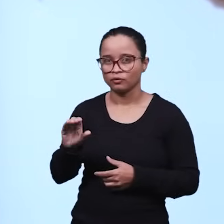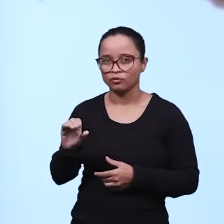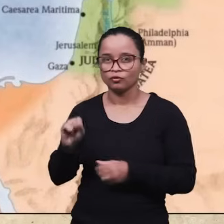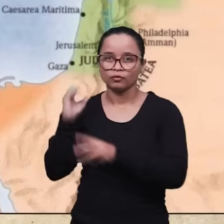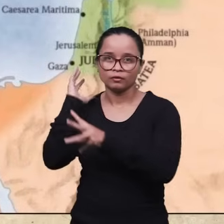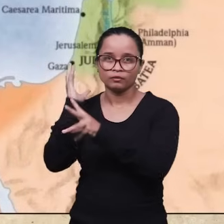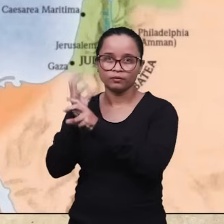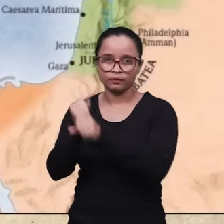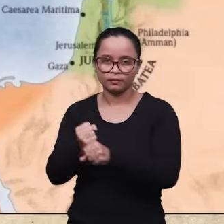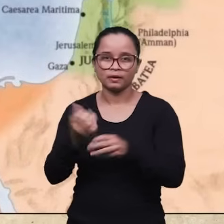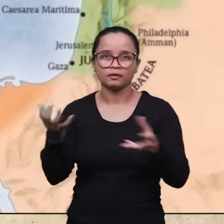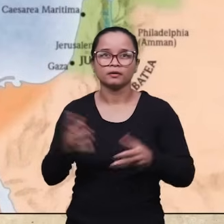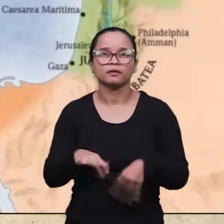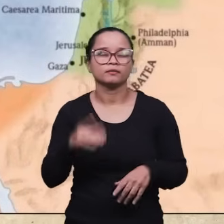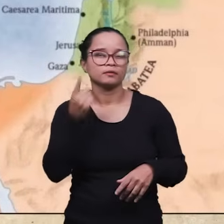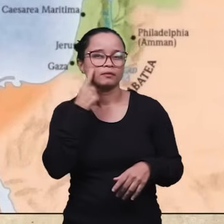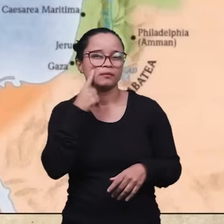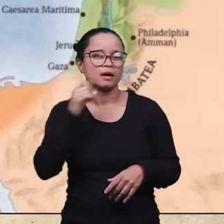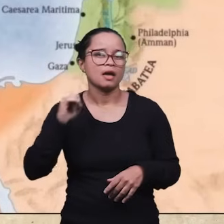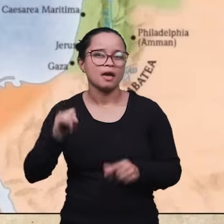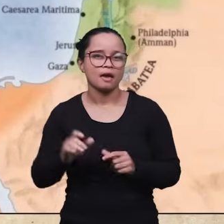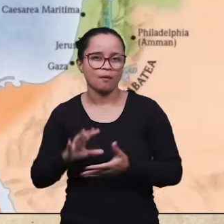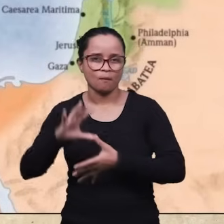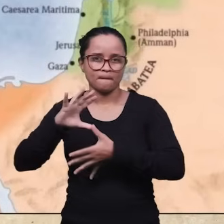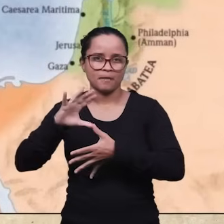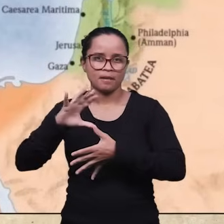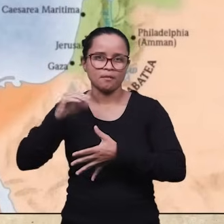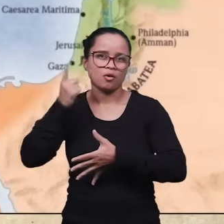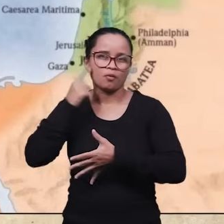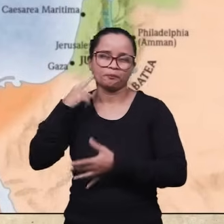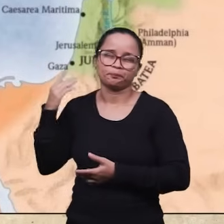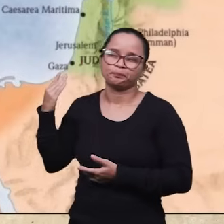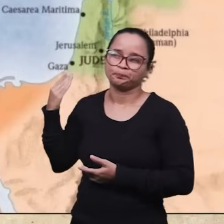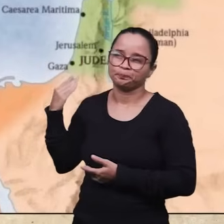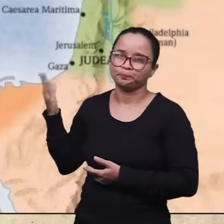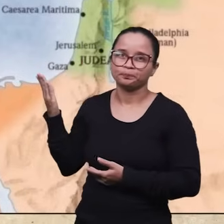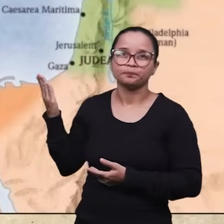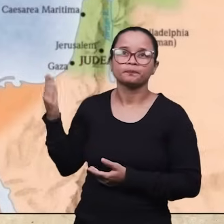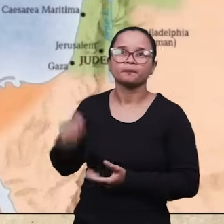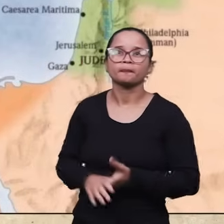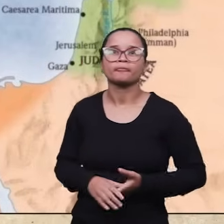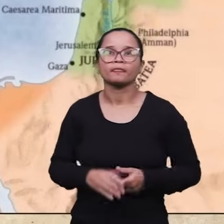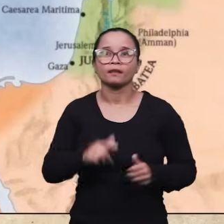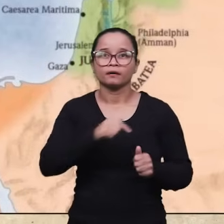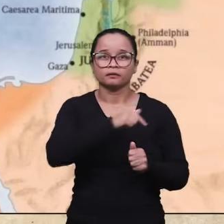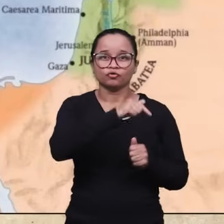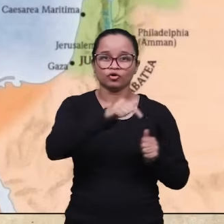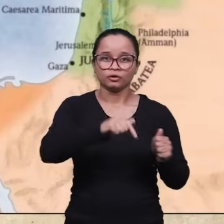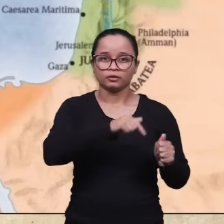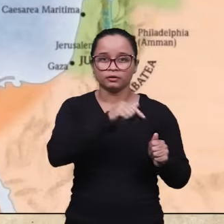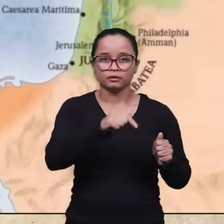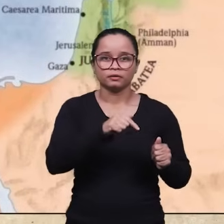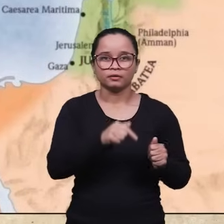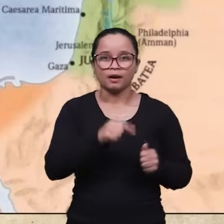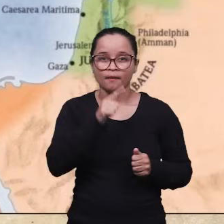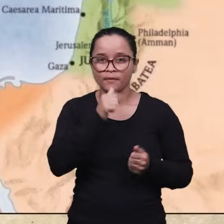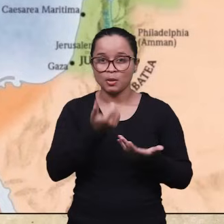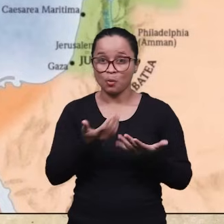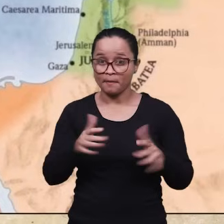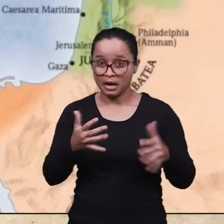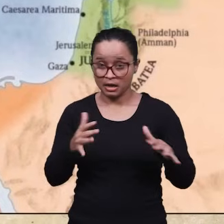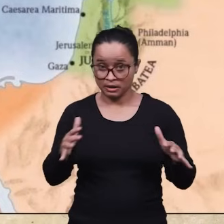um mapa, na primeira viagem, eles saíram de Antioquia pelo mar